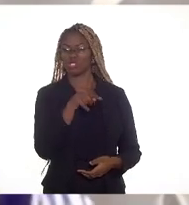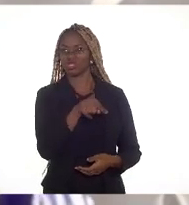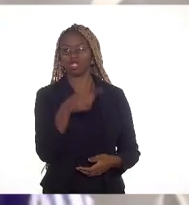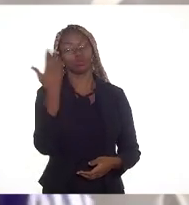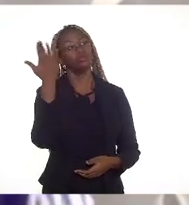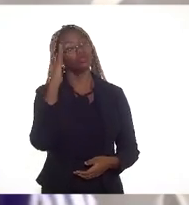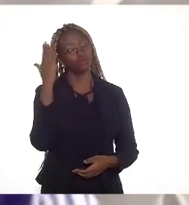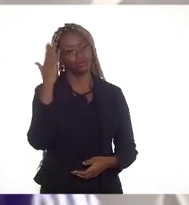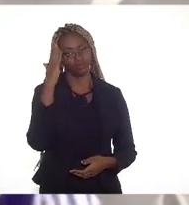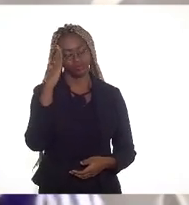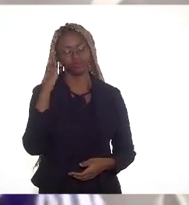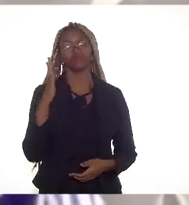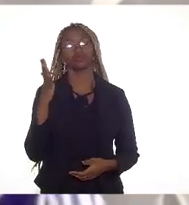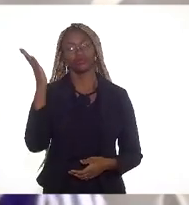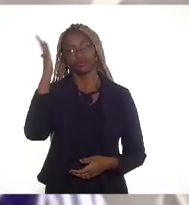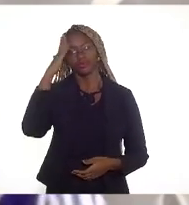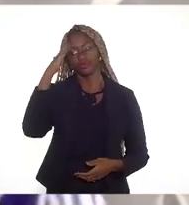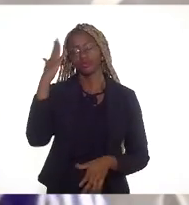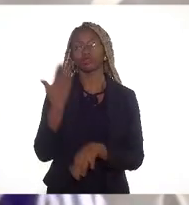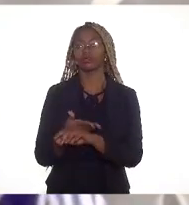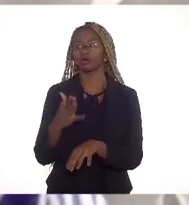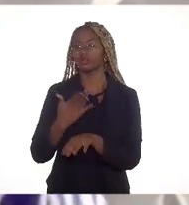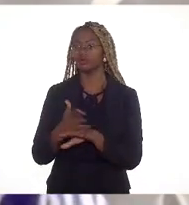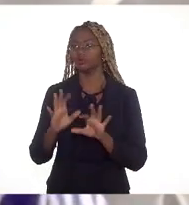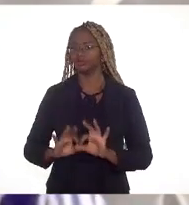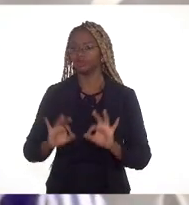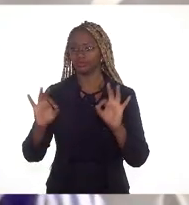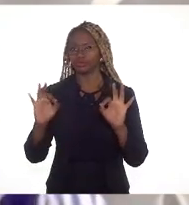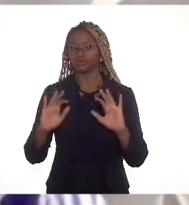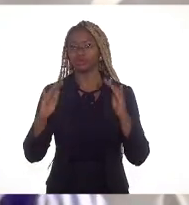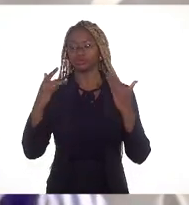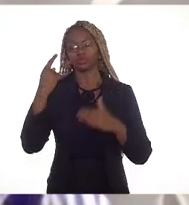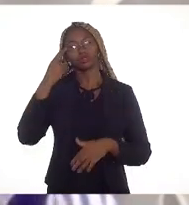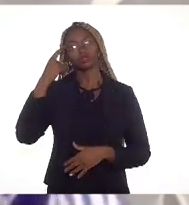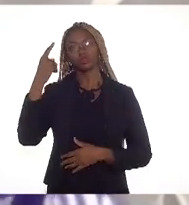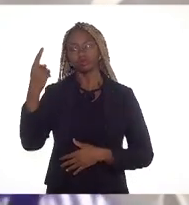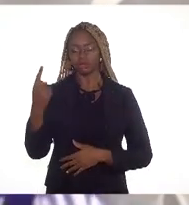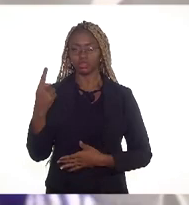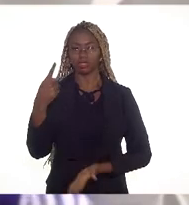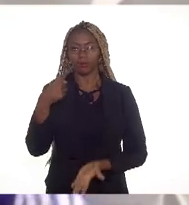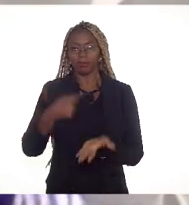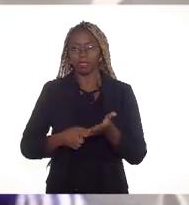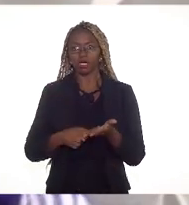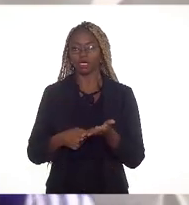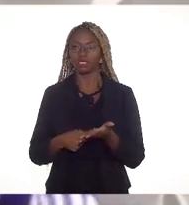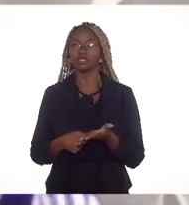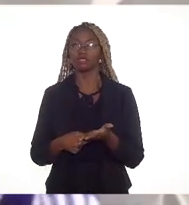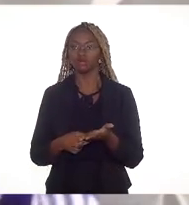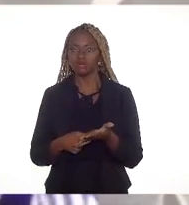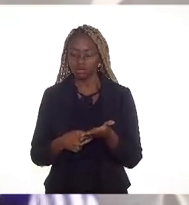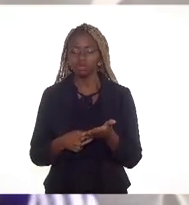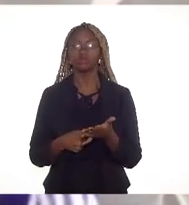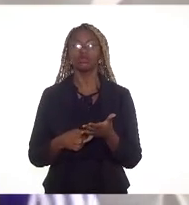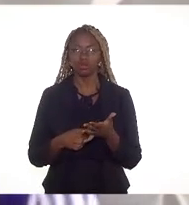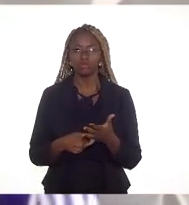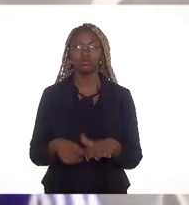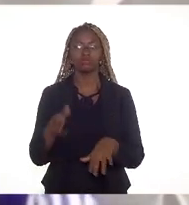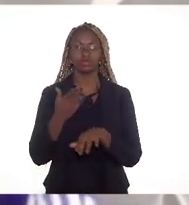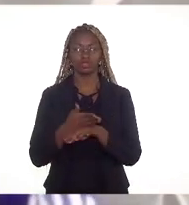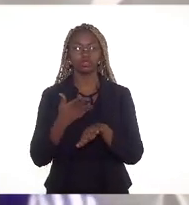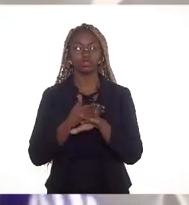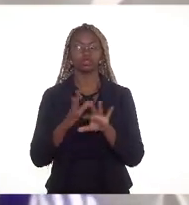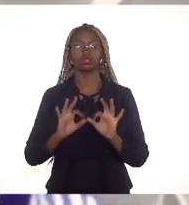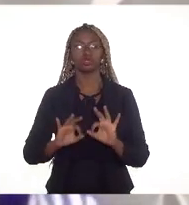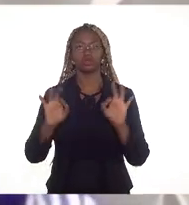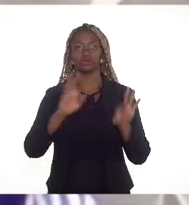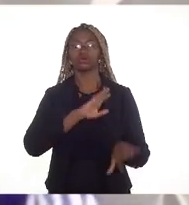que foi um belo exercício até quando se pensa aí no pacto, né? Foi um belo exercício feito pelo governo, mas,